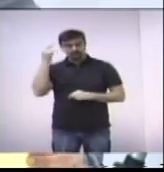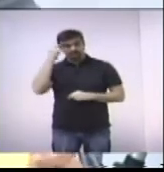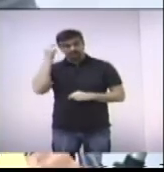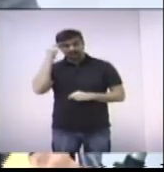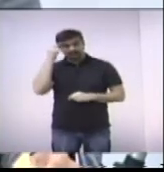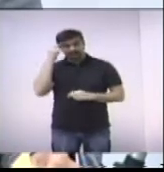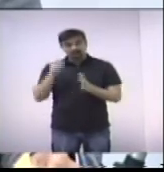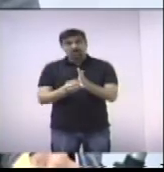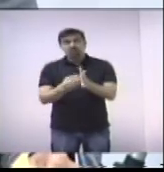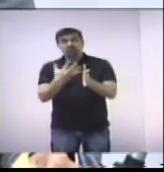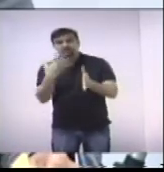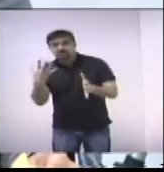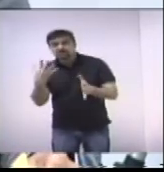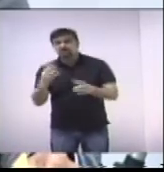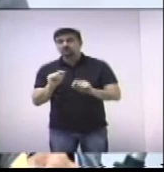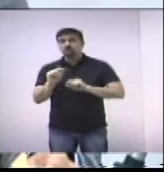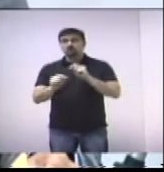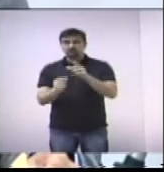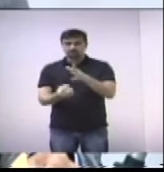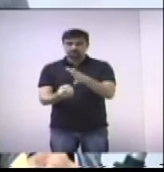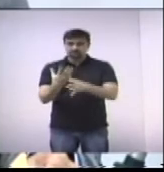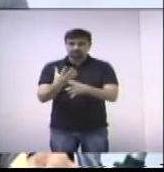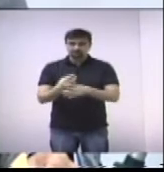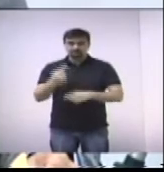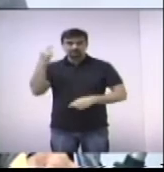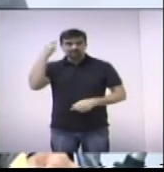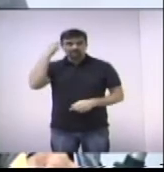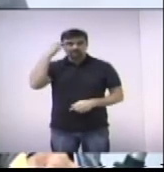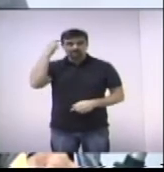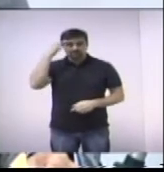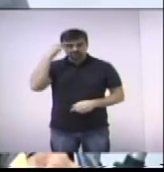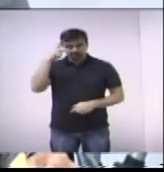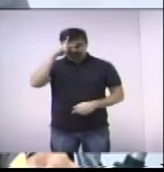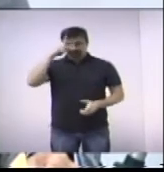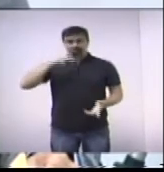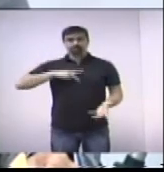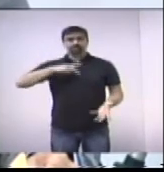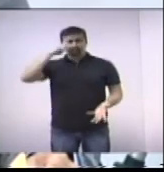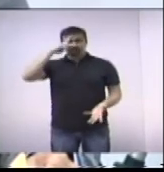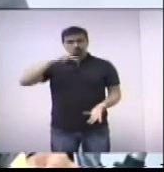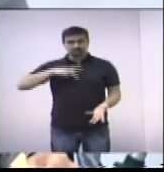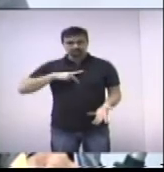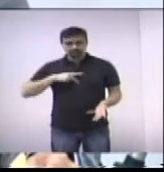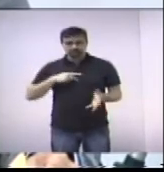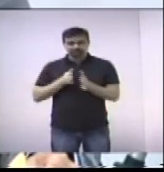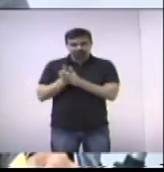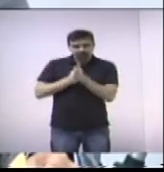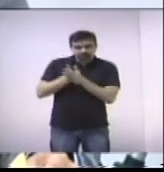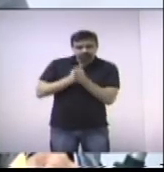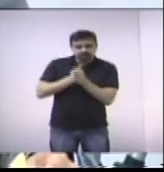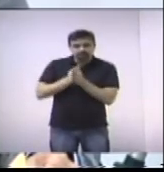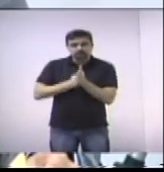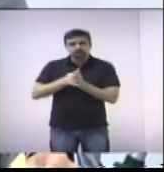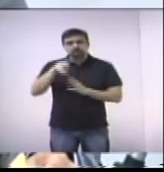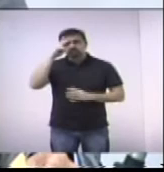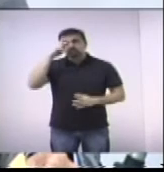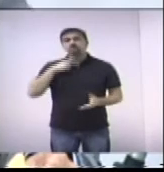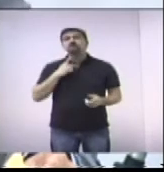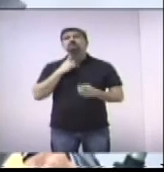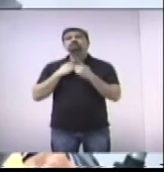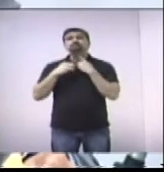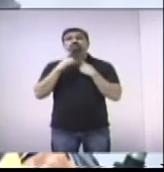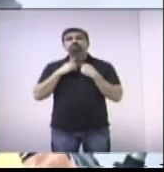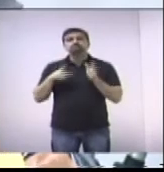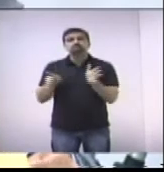vezes, deixando o pensamento pessoal, os anseios pessoais